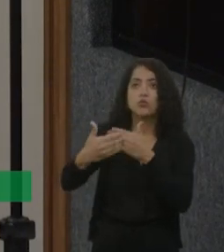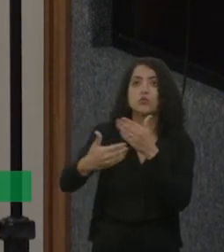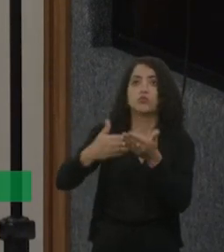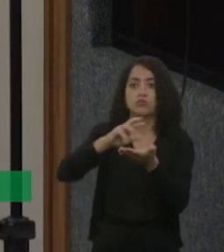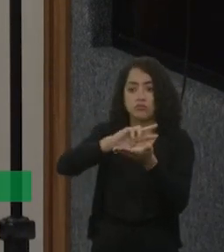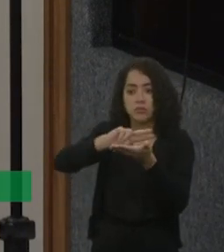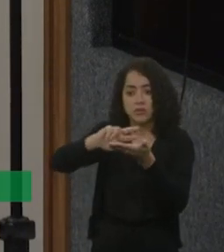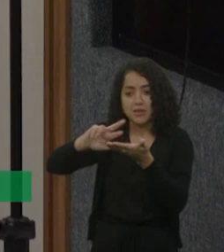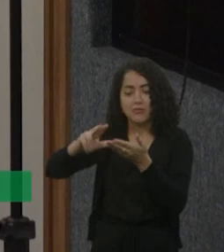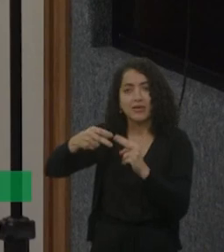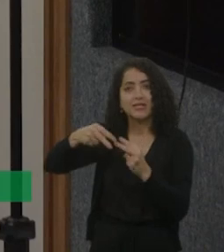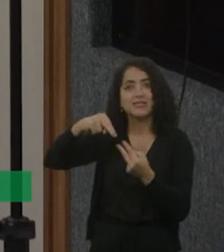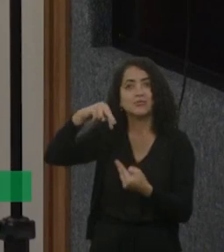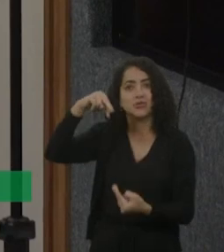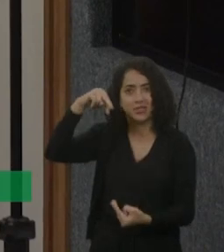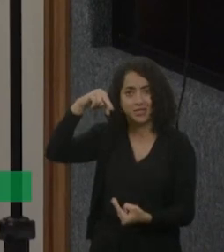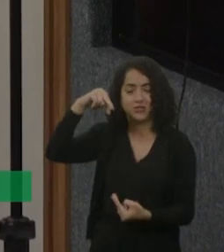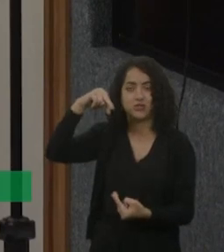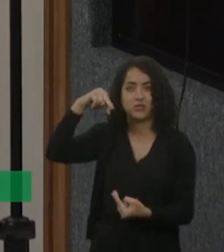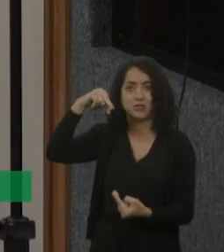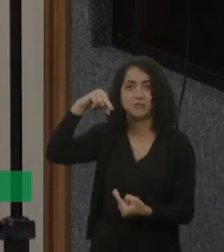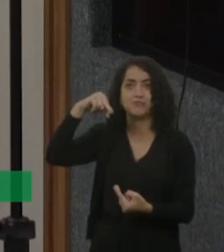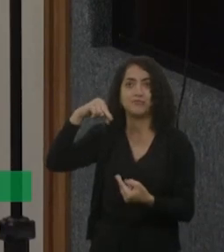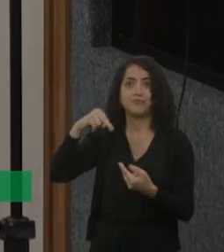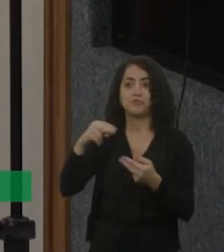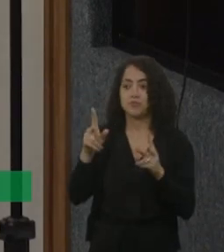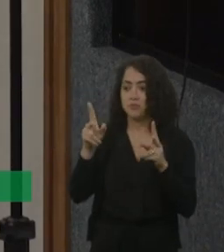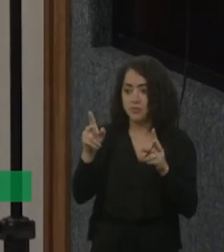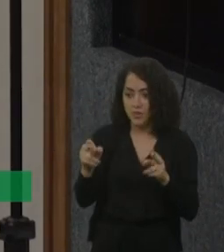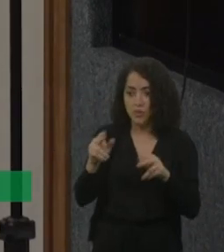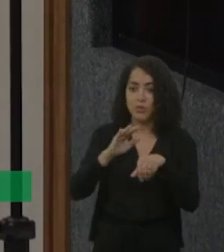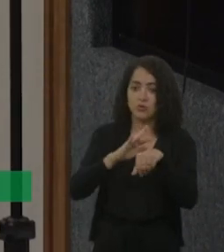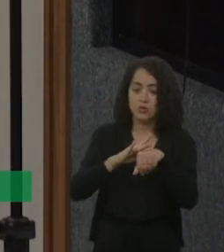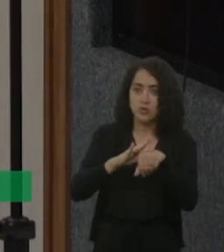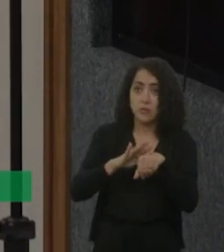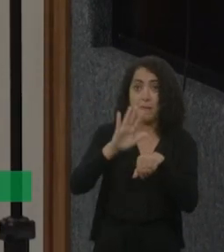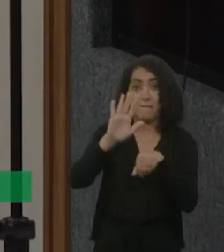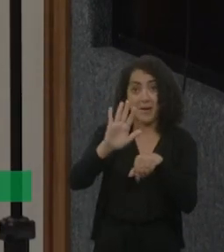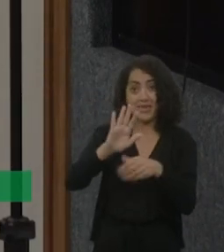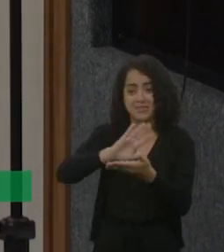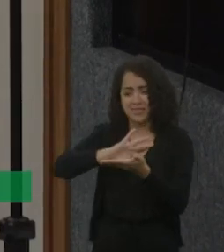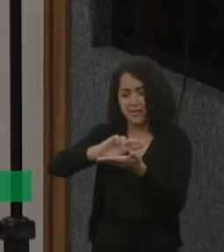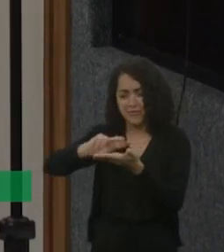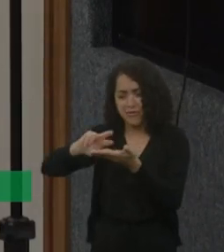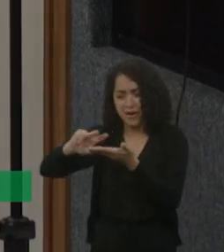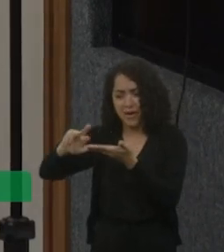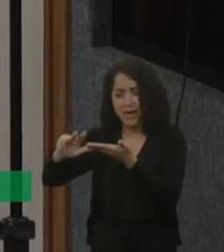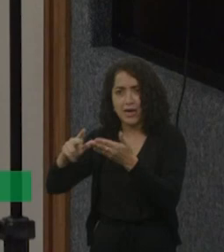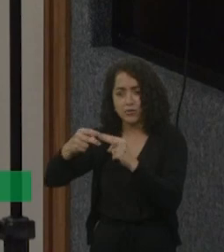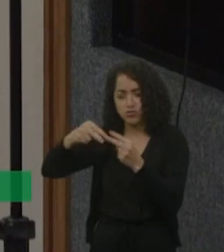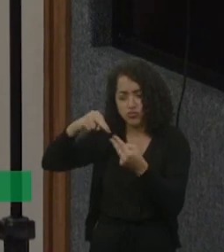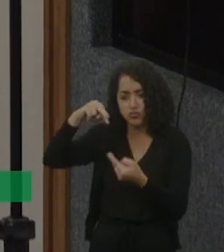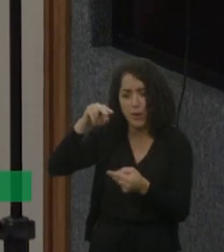variação genética. Então, uma mesma doença, eu posso ter vários pedacinhos dos genes, né,